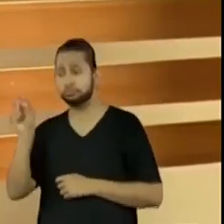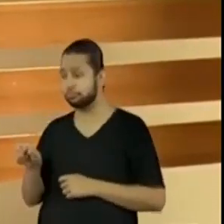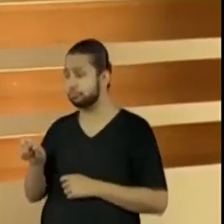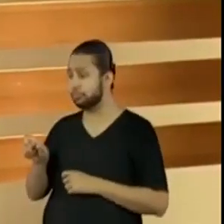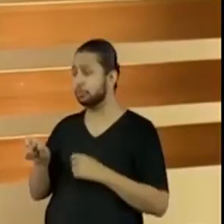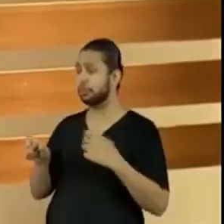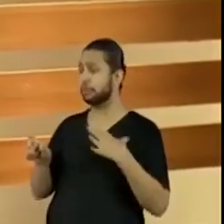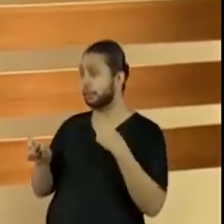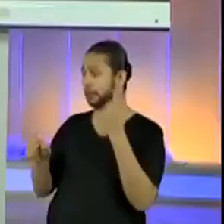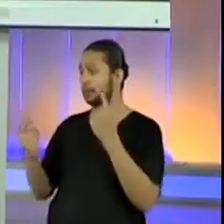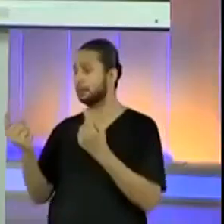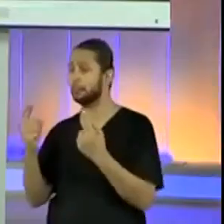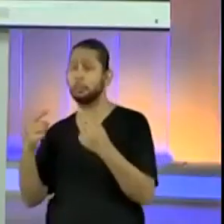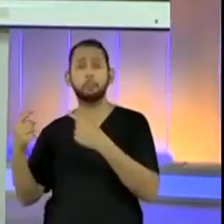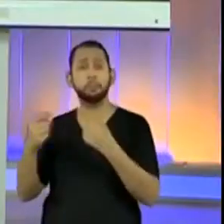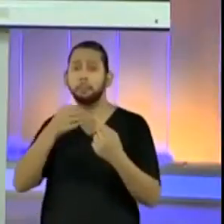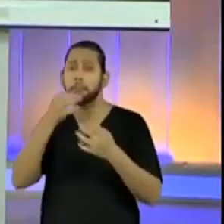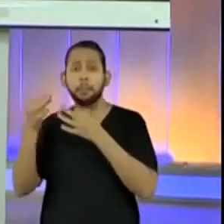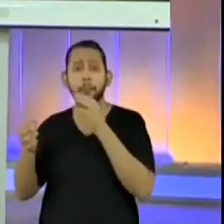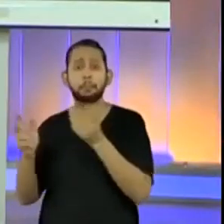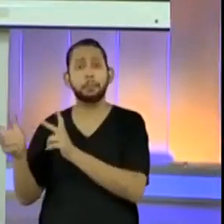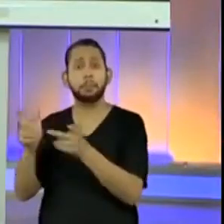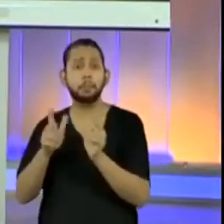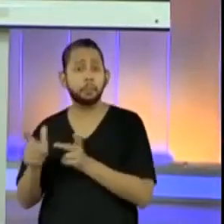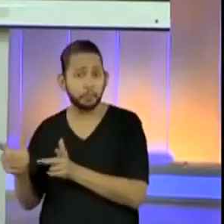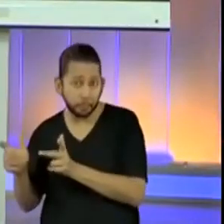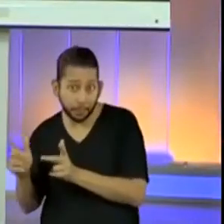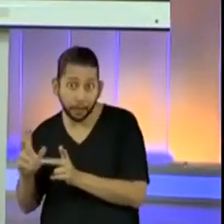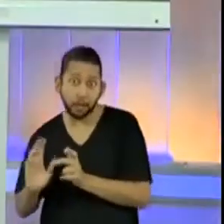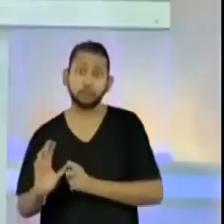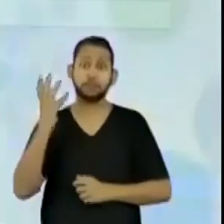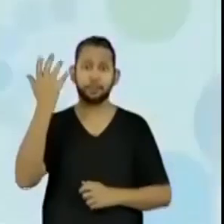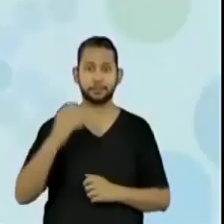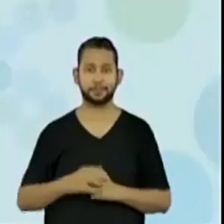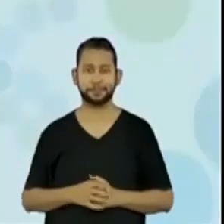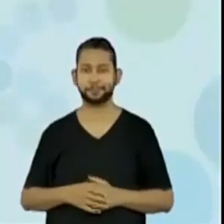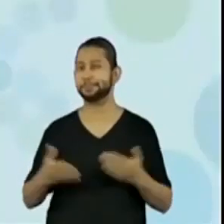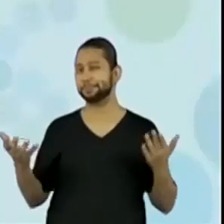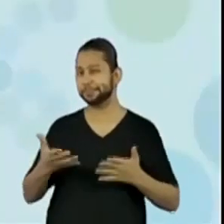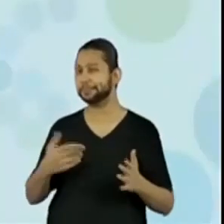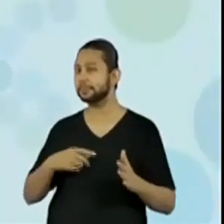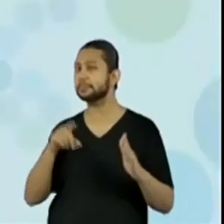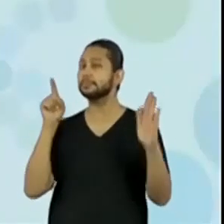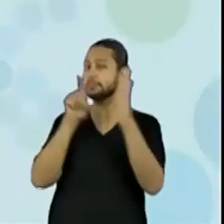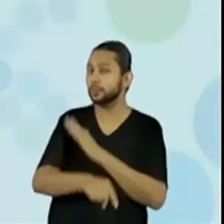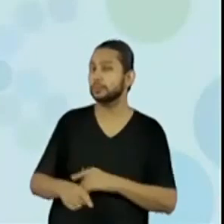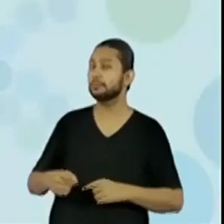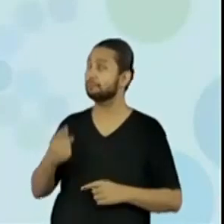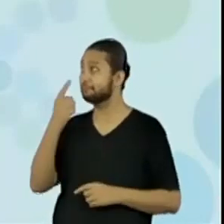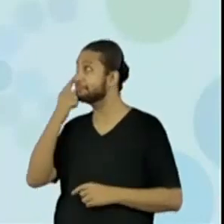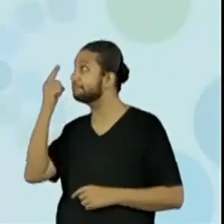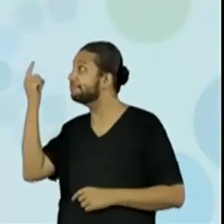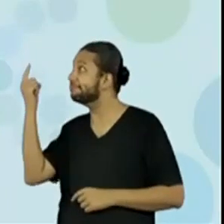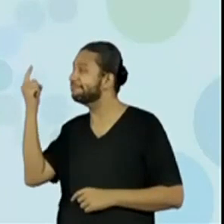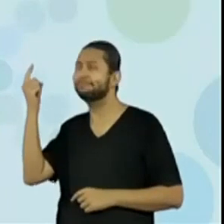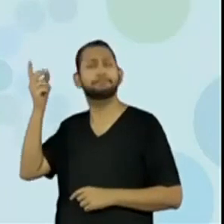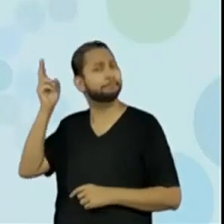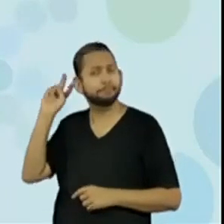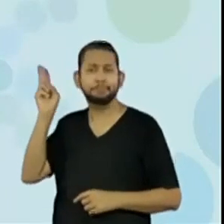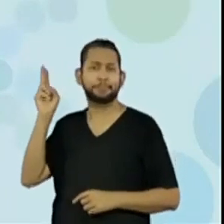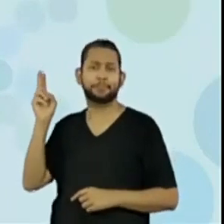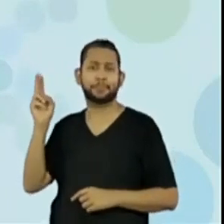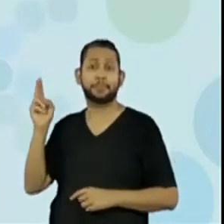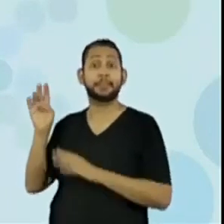conversam. Tudo bem? Bom, vamos para as questões então. É o mesmo treino, tá? São informações que a gente vai localizar